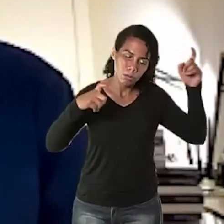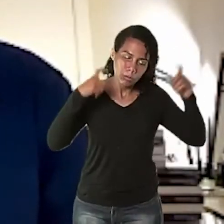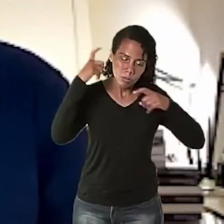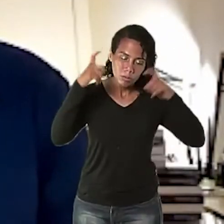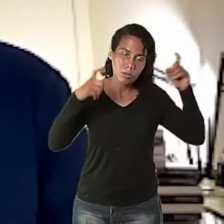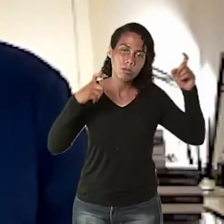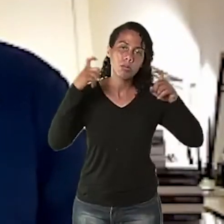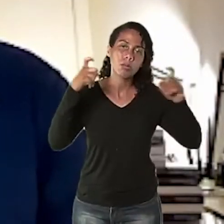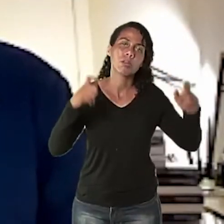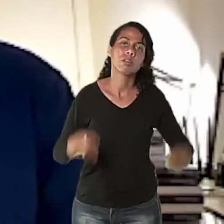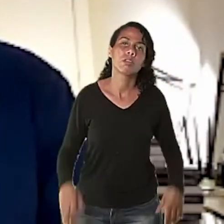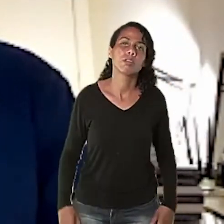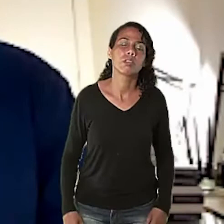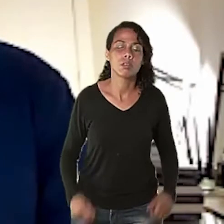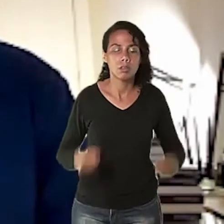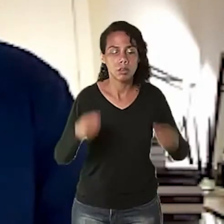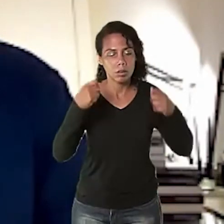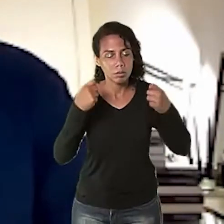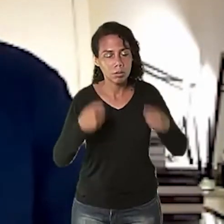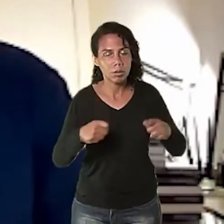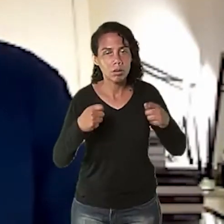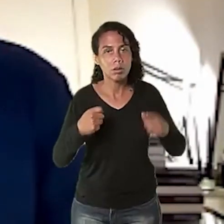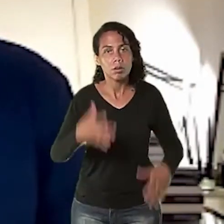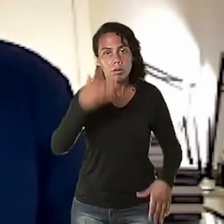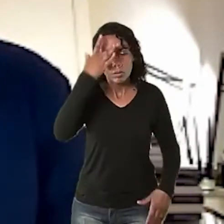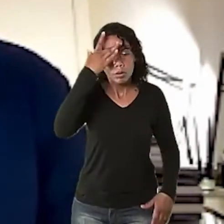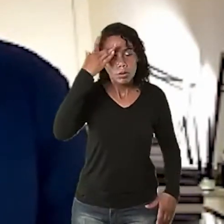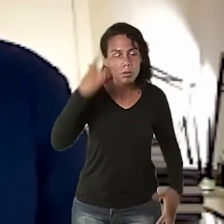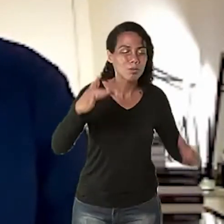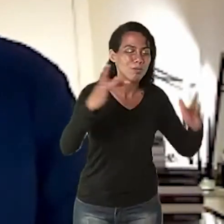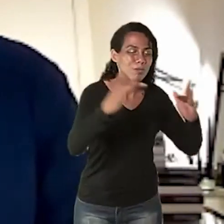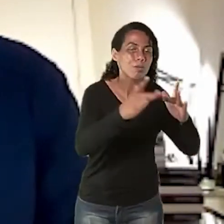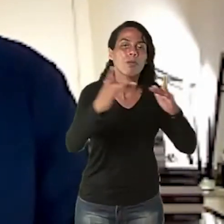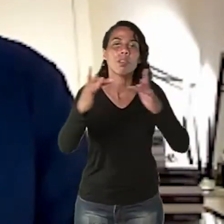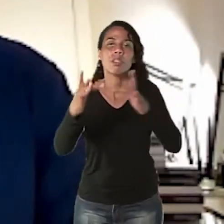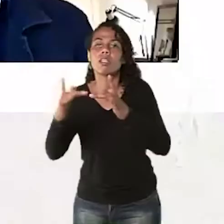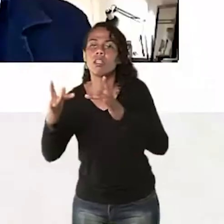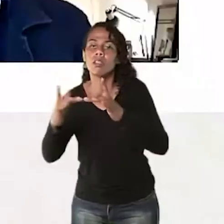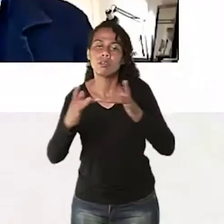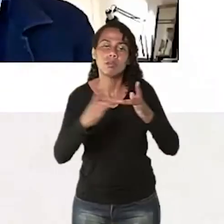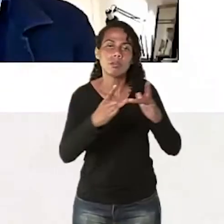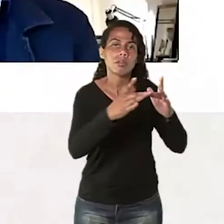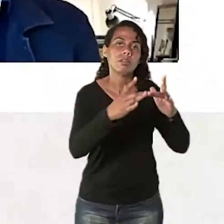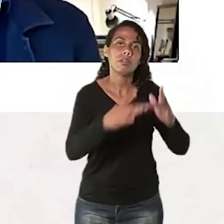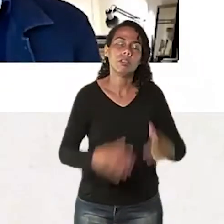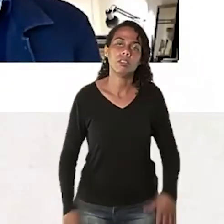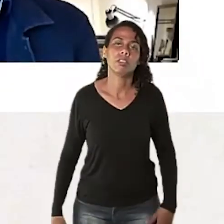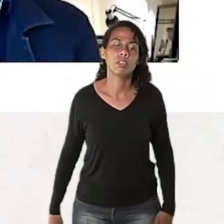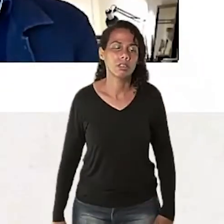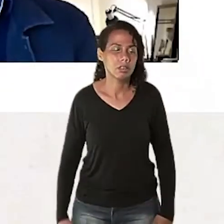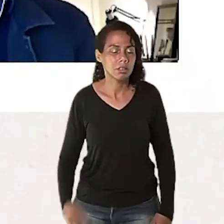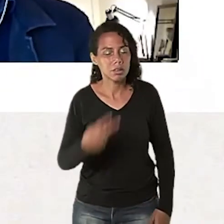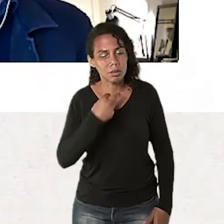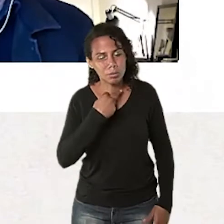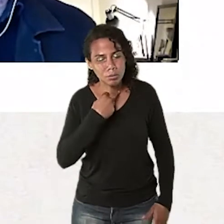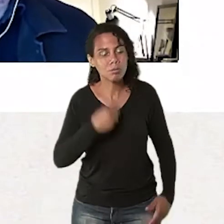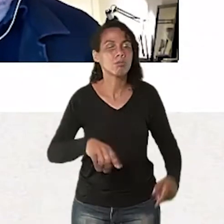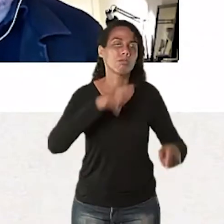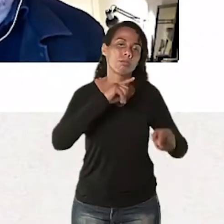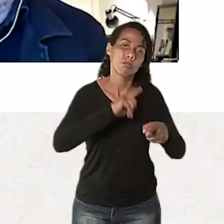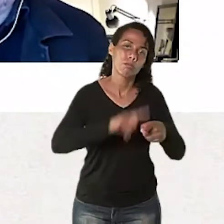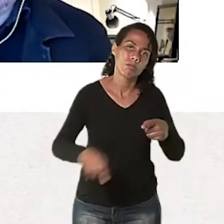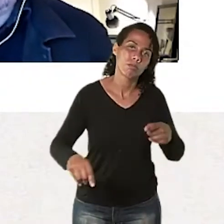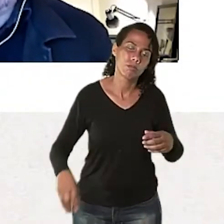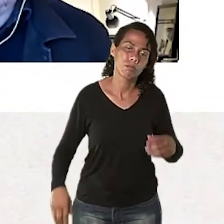alimenta dessas experiências, dessas caminhadas, desses cruzamentos. Não dá para ser Clarice Lispector, não, o tempo inteiro. Não dá para falar. Aí eu estou dando